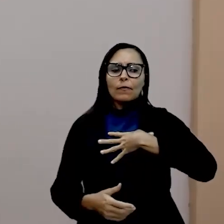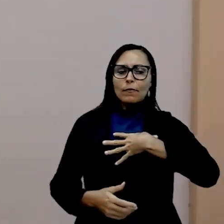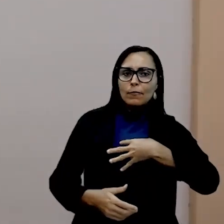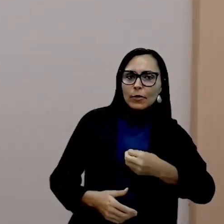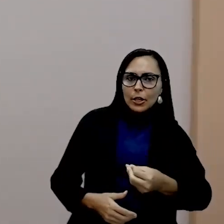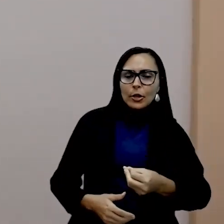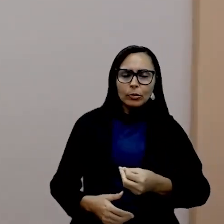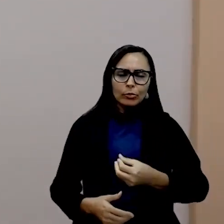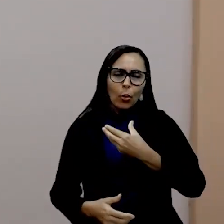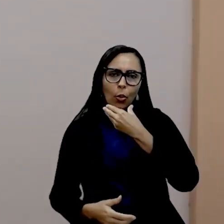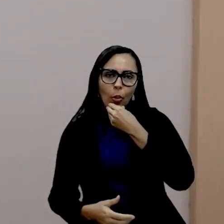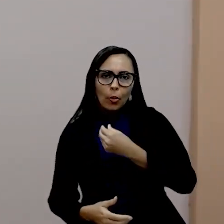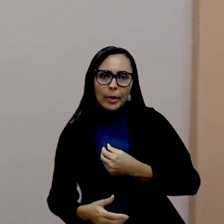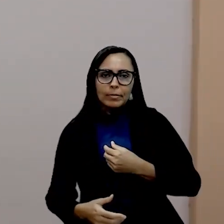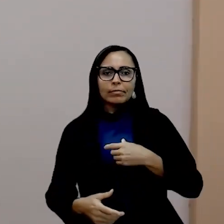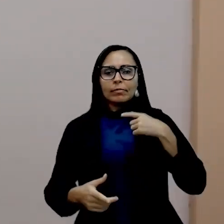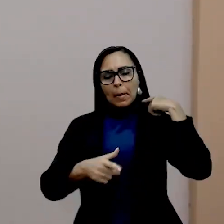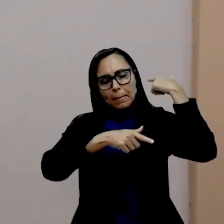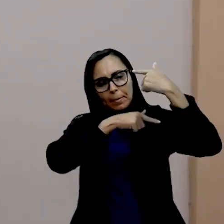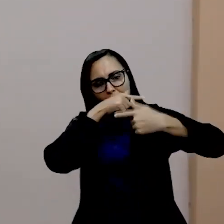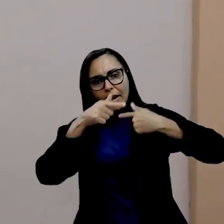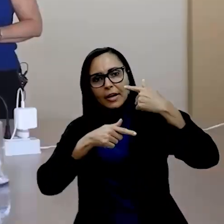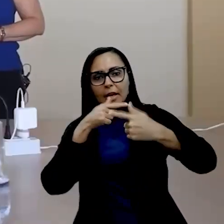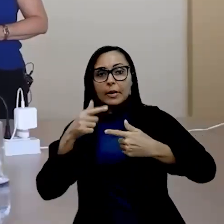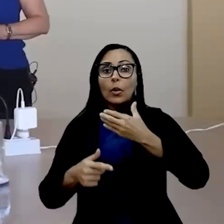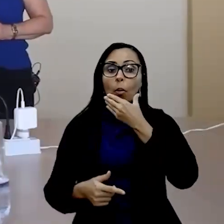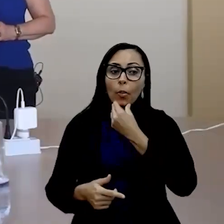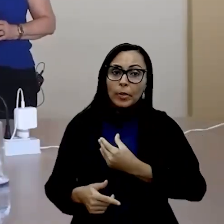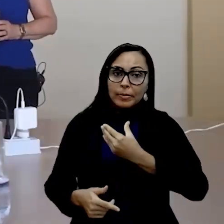né, parentes do sexo masculino,